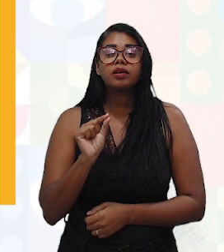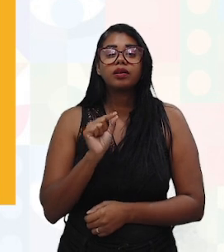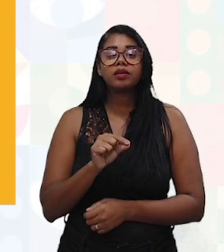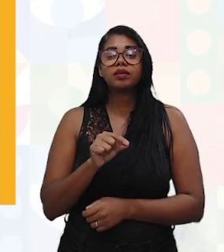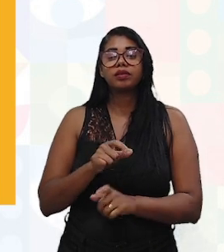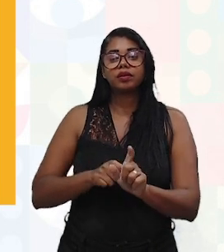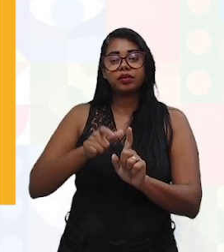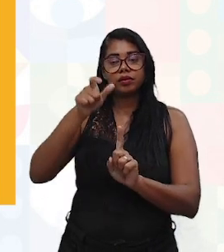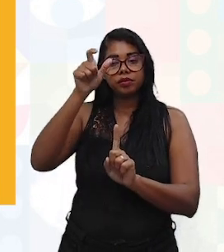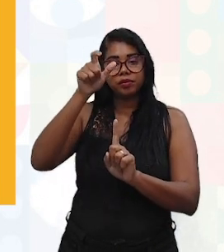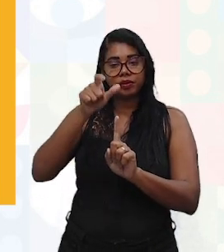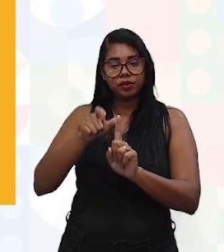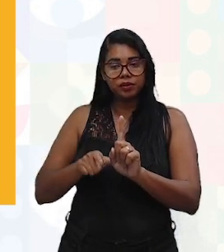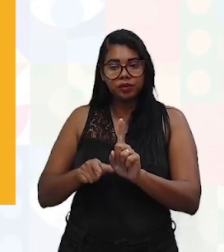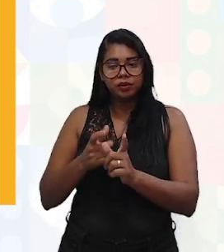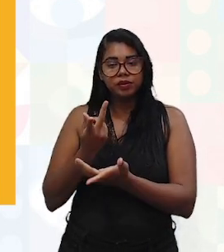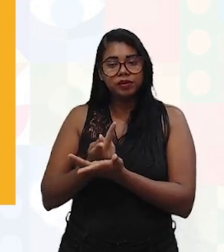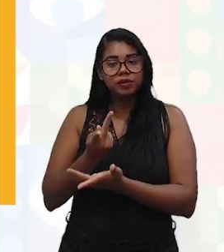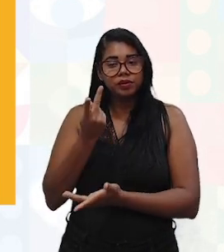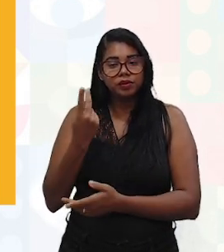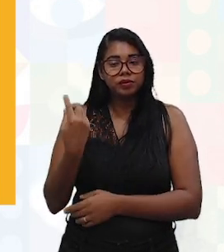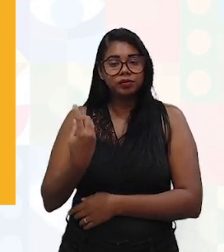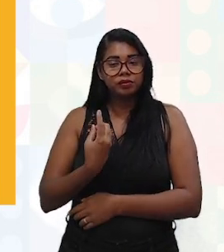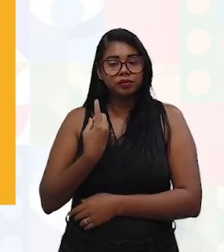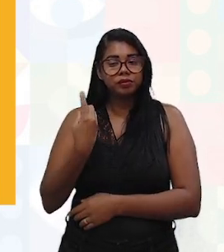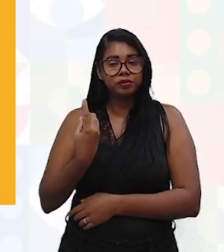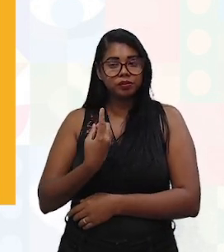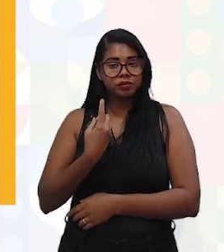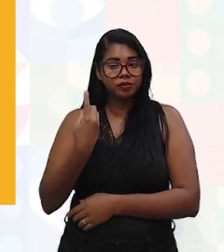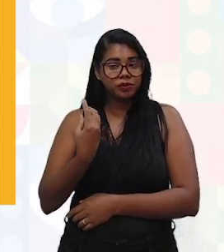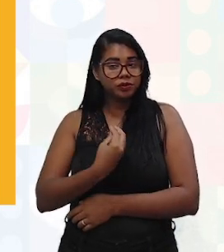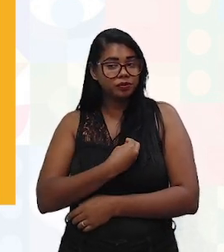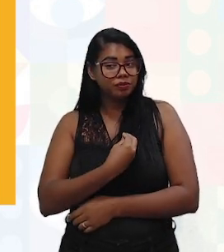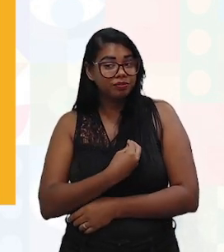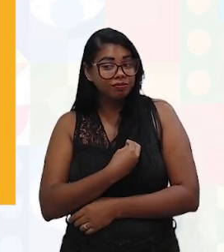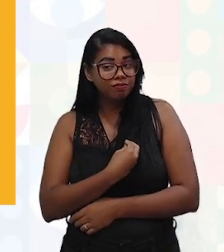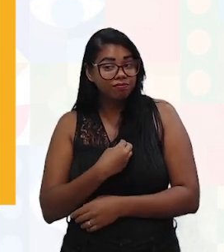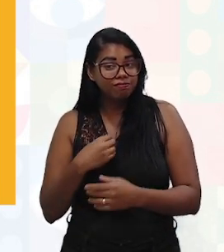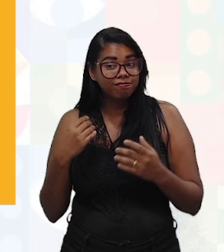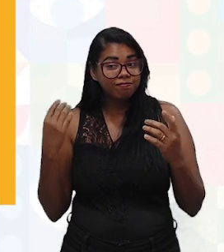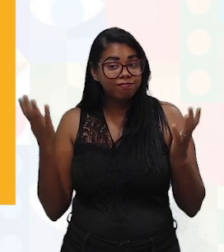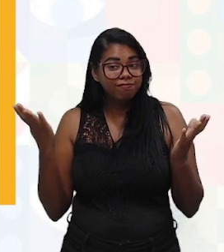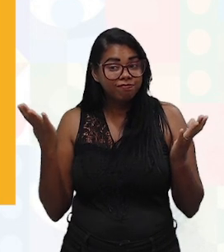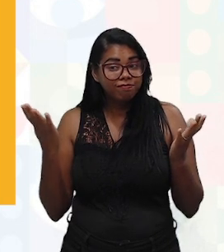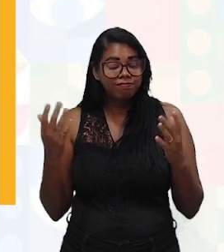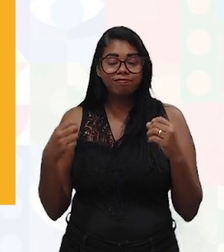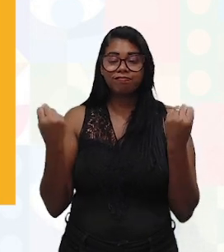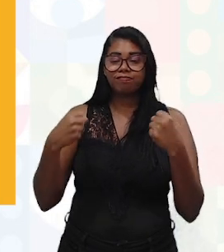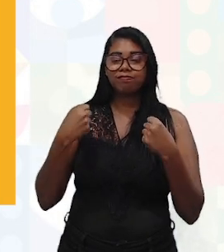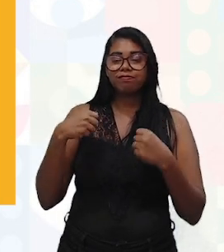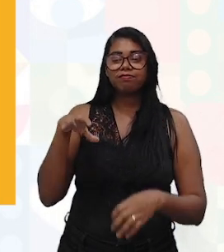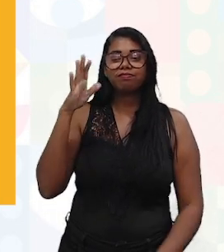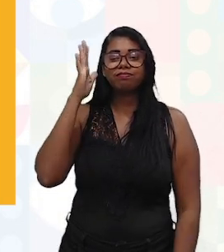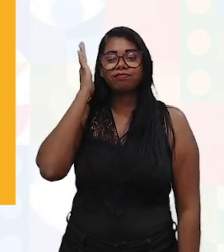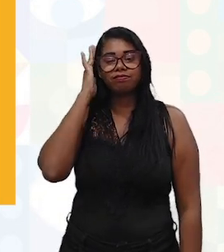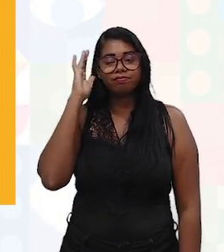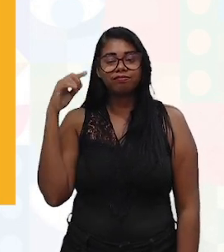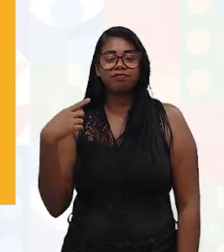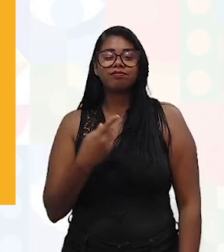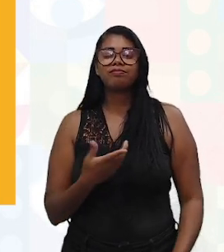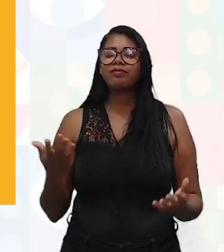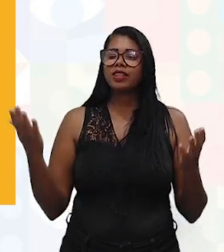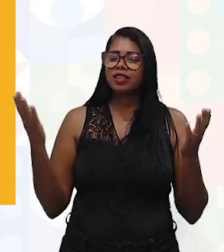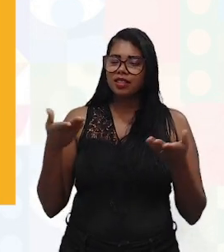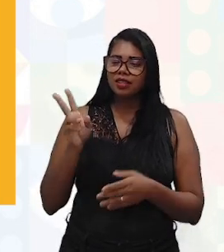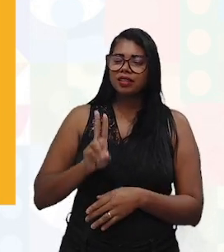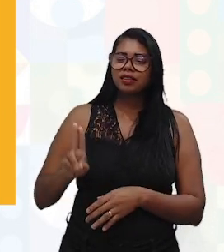protagonista desta ação? É o indivíduo ou é a vida? A gente precisa entender, e muitos de nós já usamos